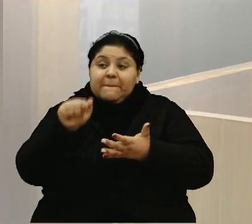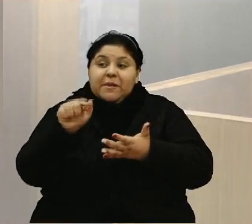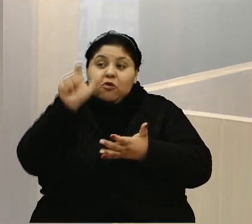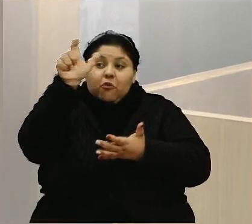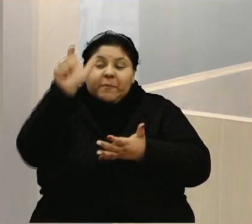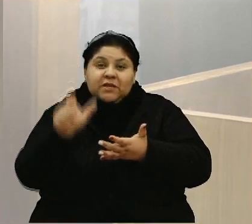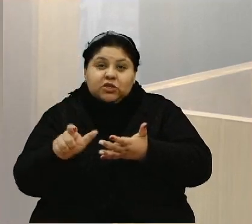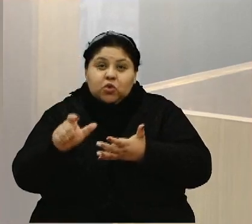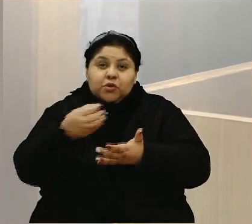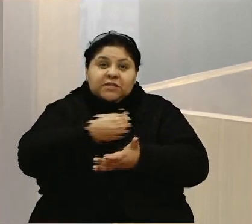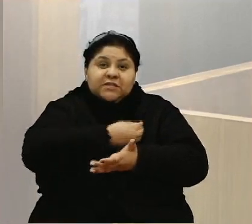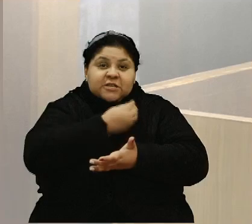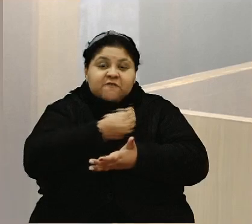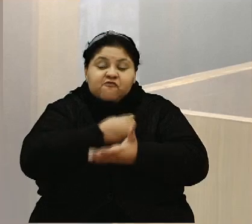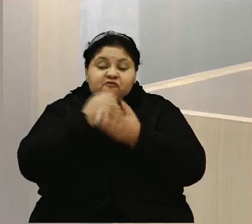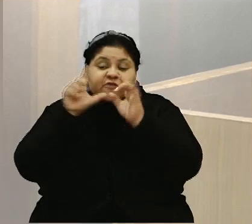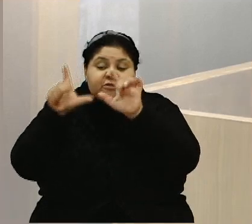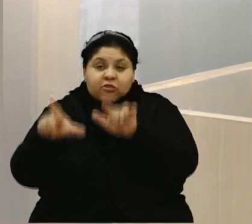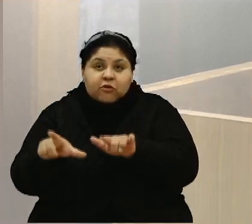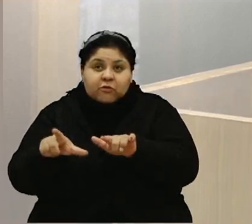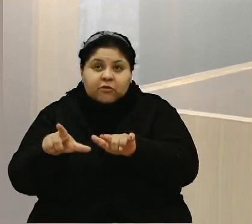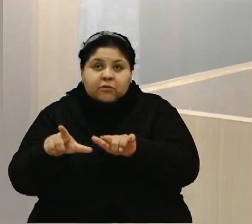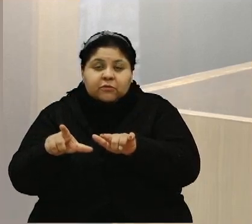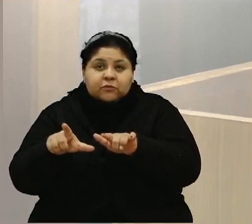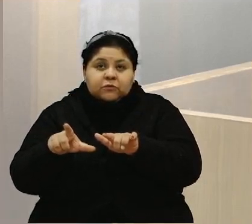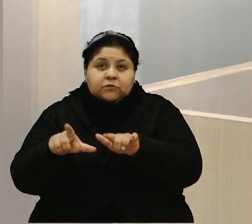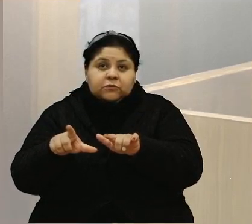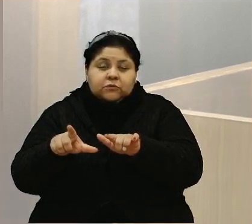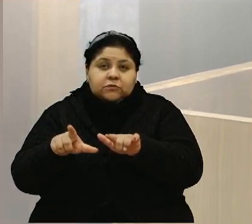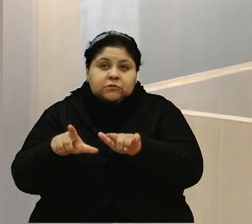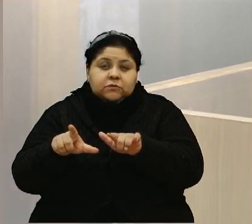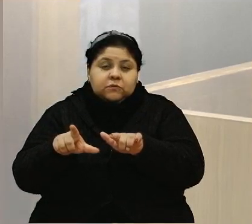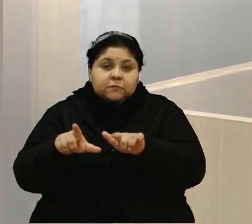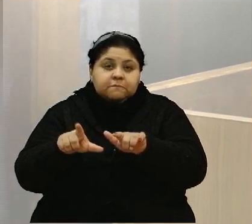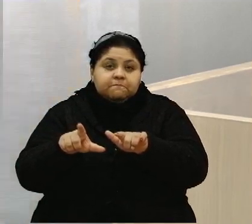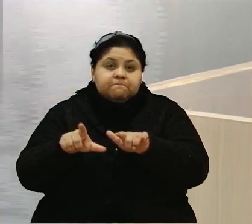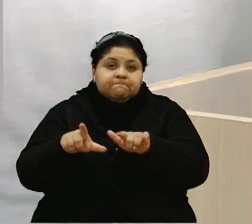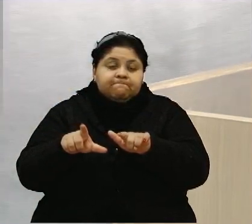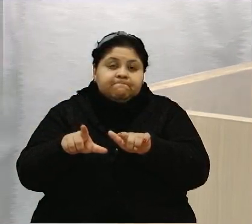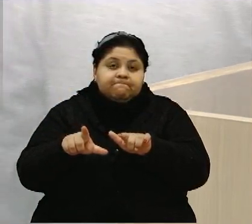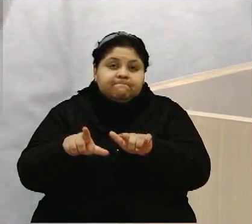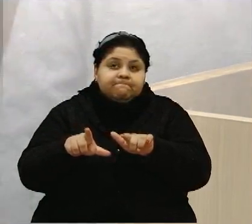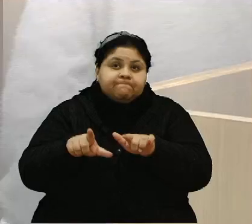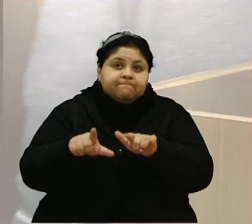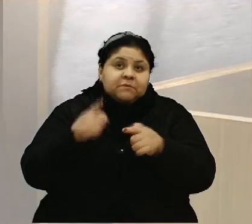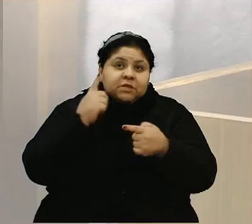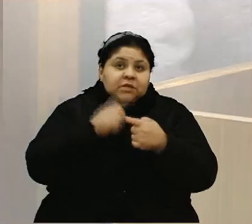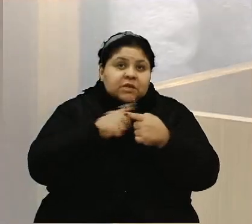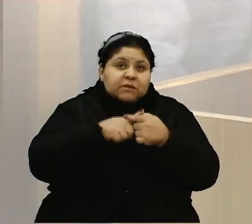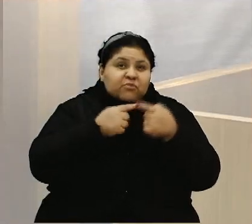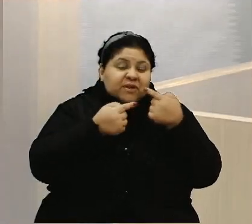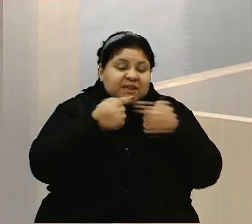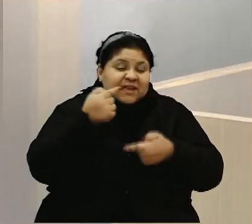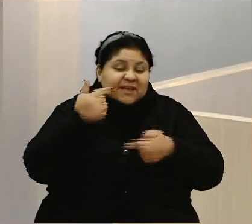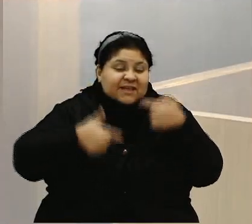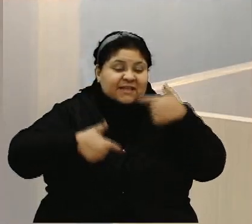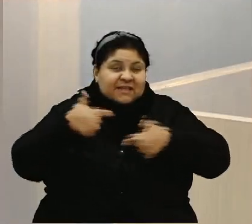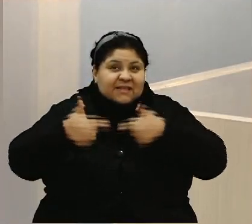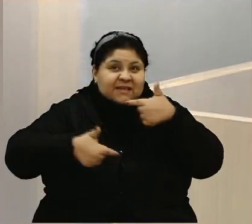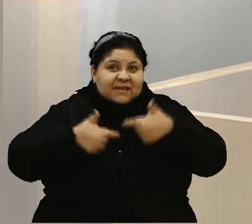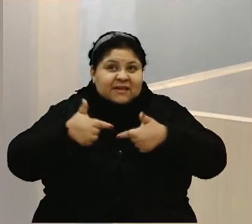naquela região. E fruto da inoperância da atual gestão municipal,